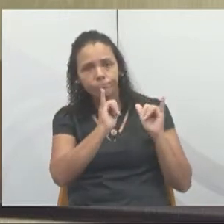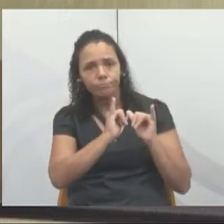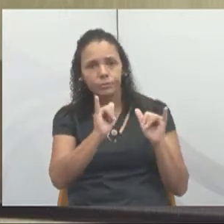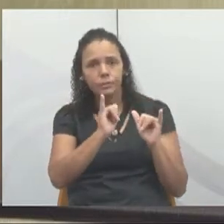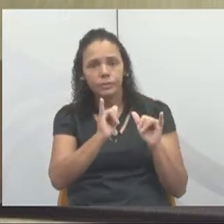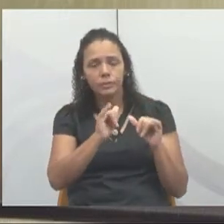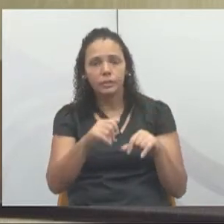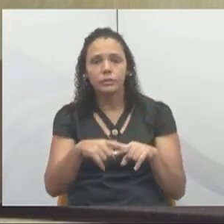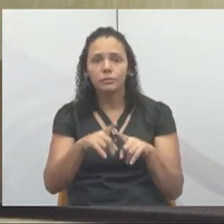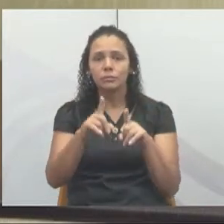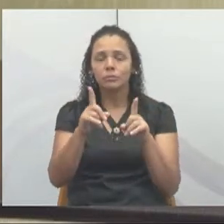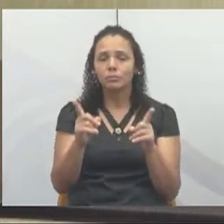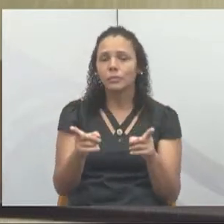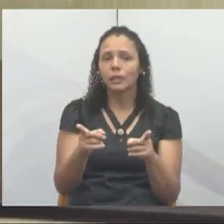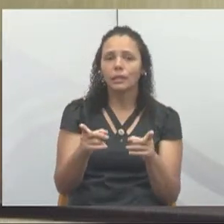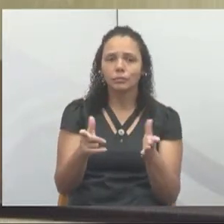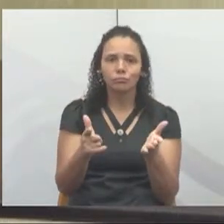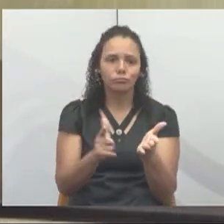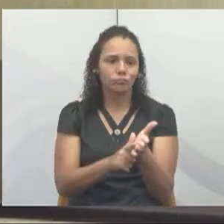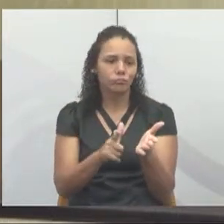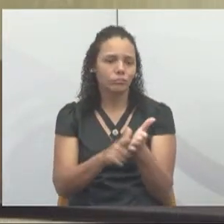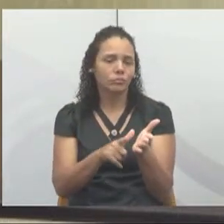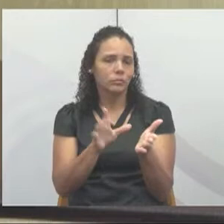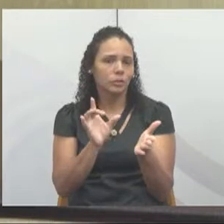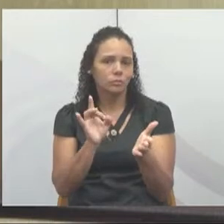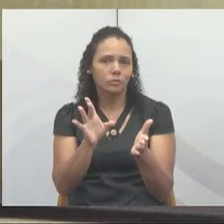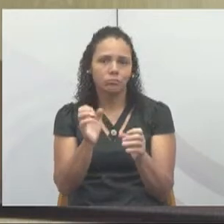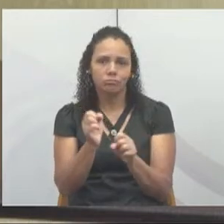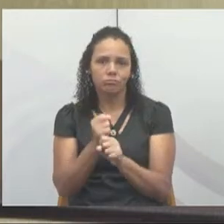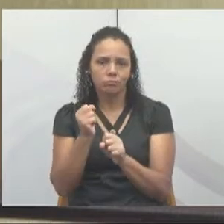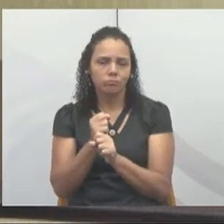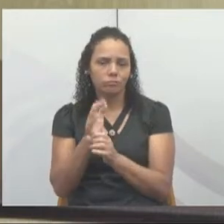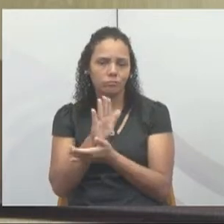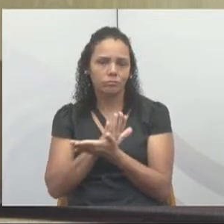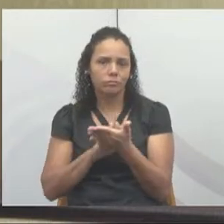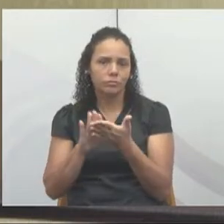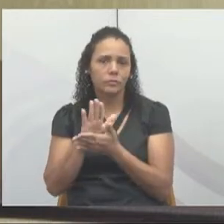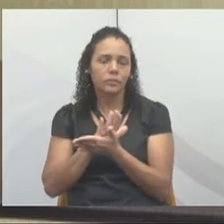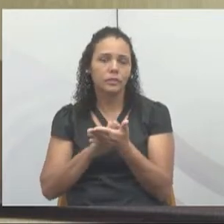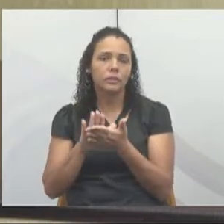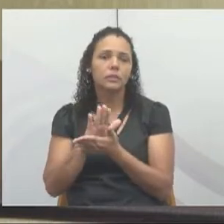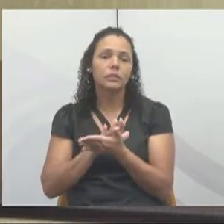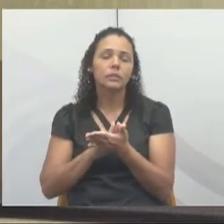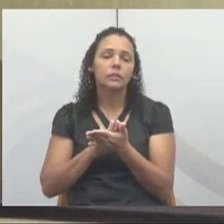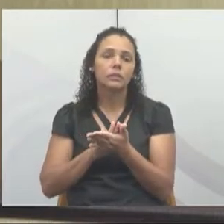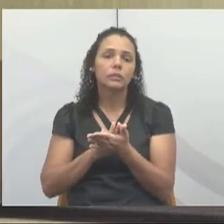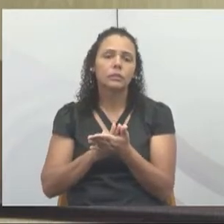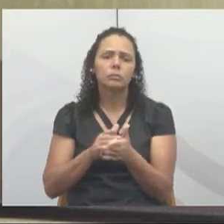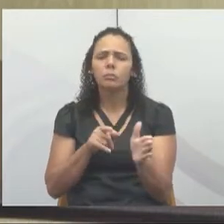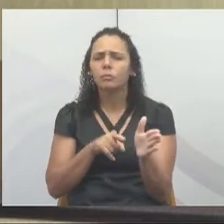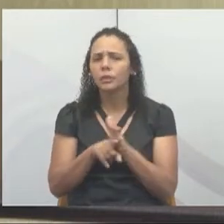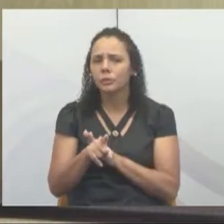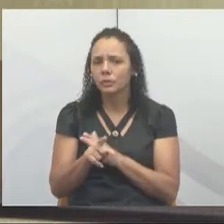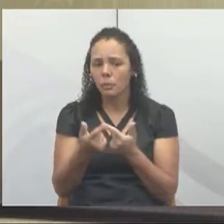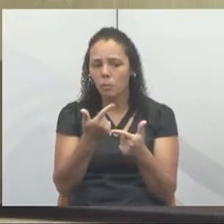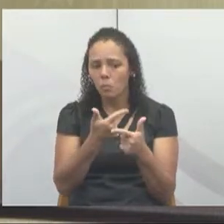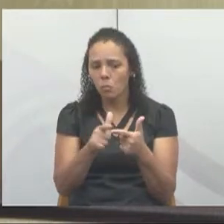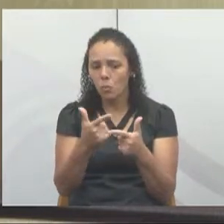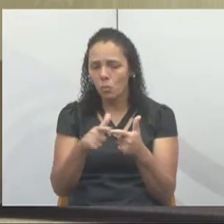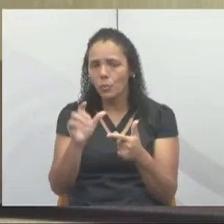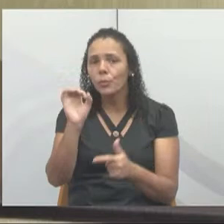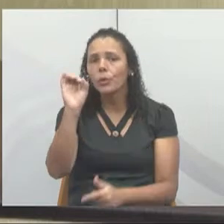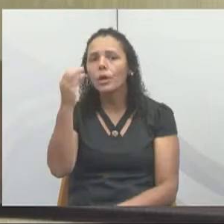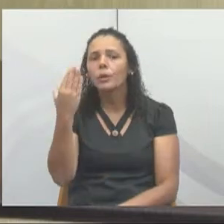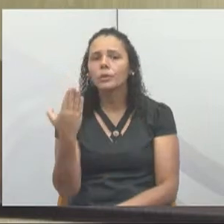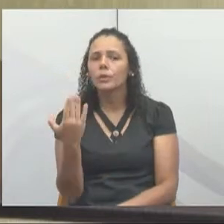Só que não saiu do papel a UBS Central. Aconteceu algum problema para que essa